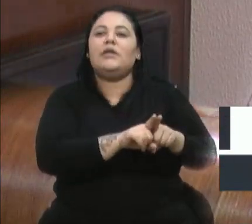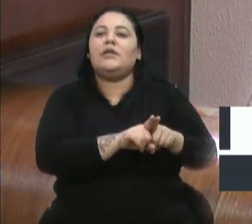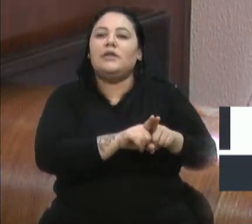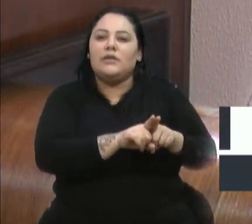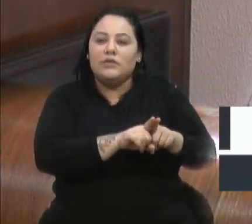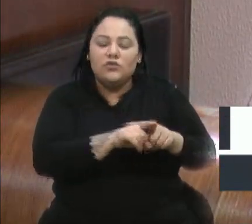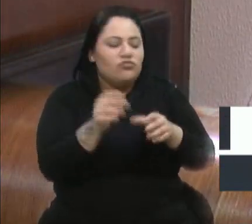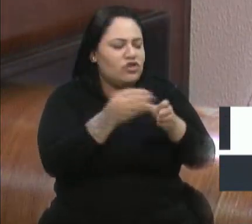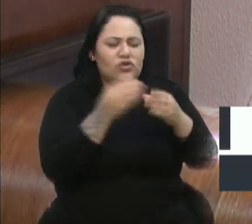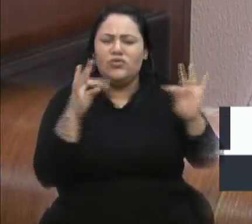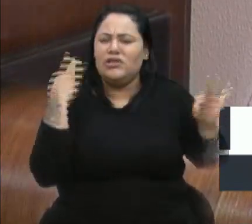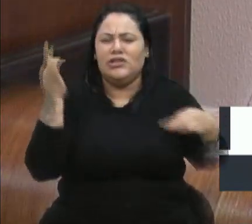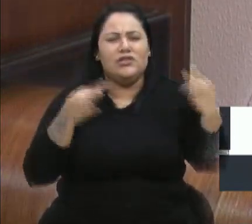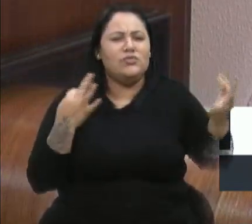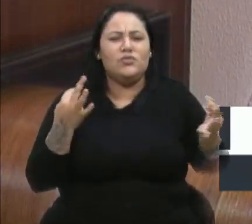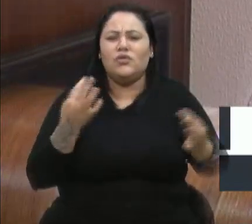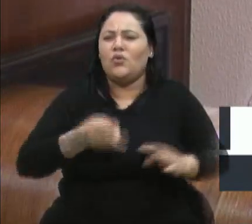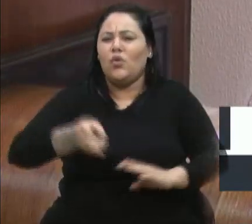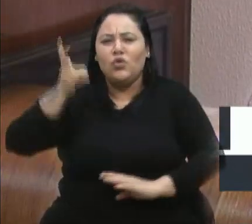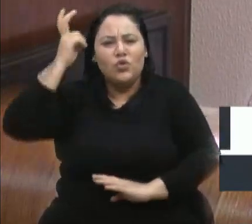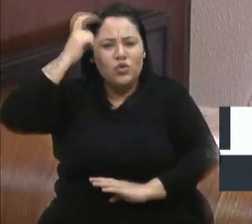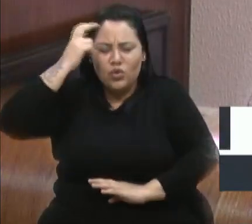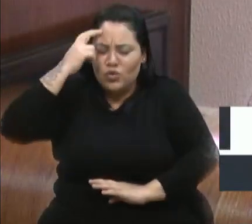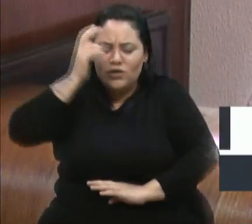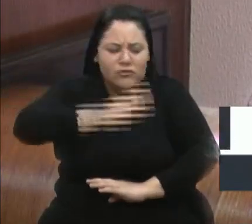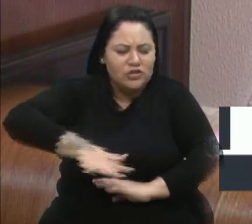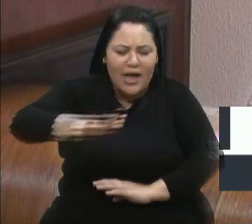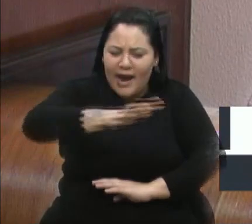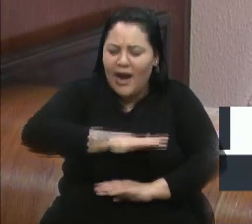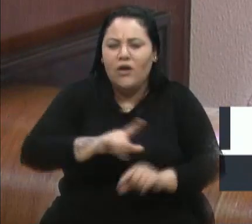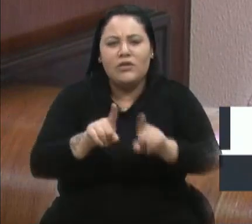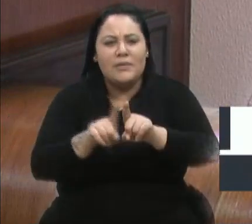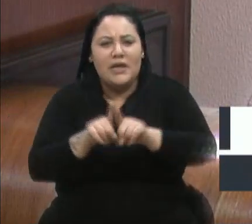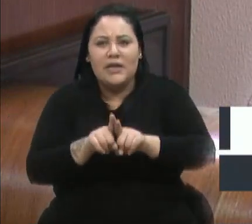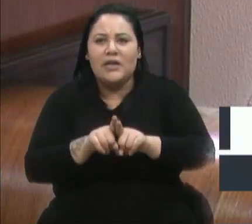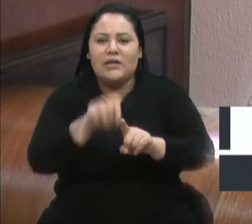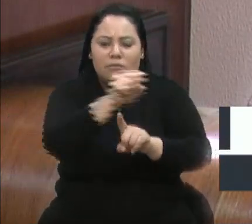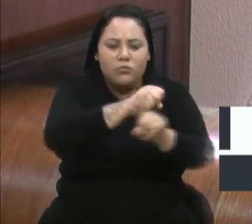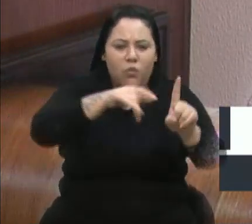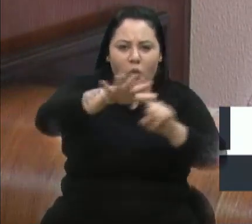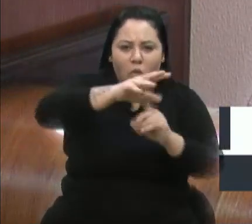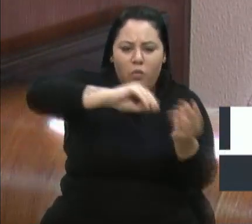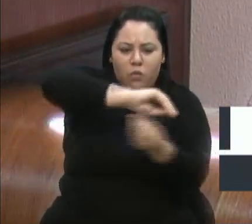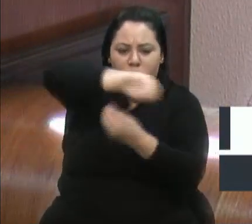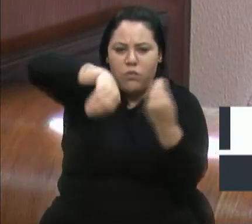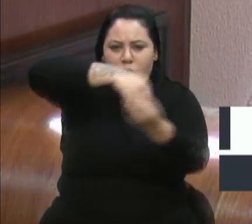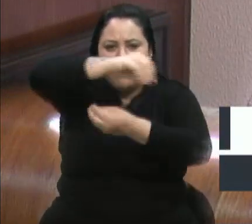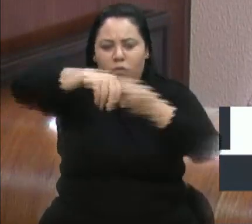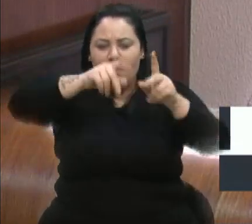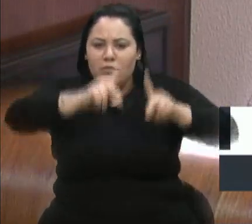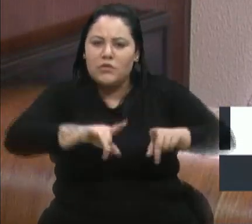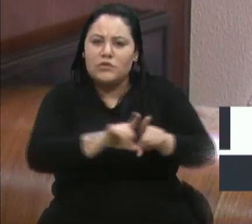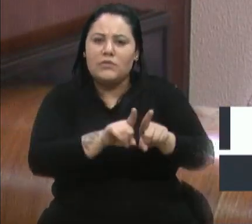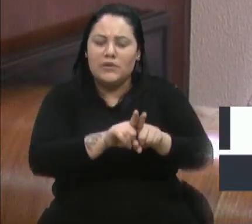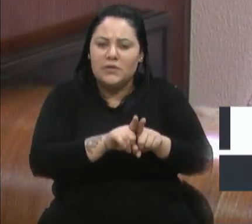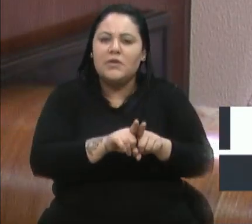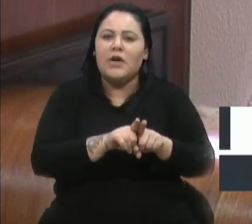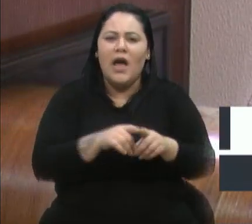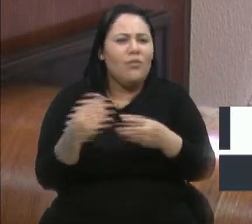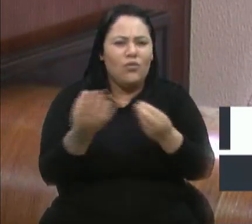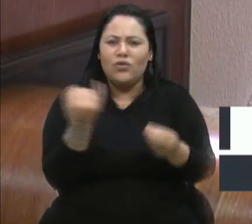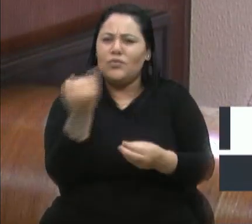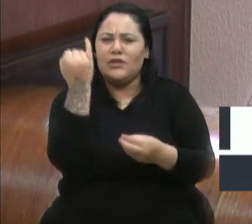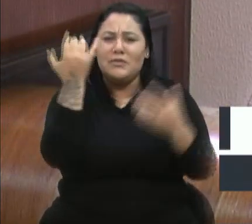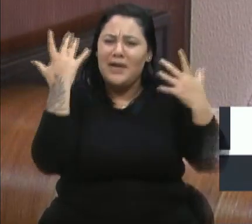de turismo, de cultura, de uma certa maneira também, né? Da socialização das pessoas, enfim. Então, parabéns a todos os